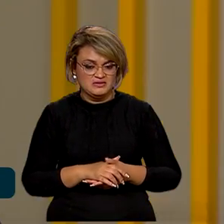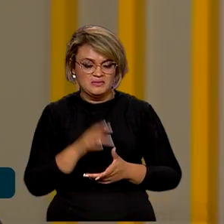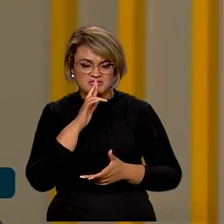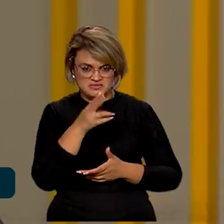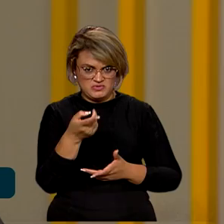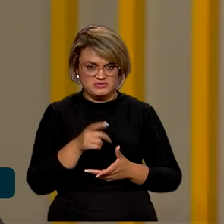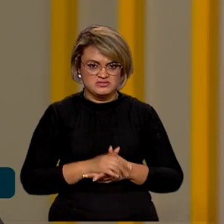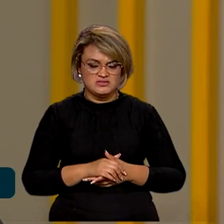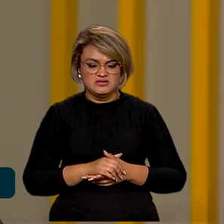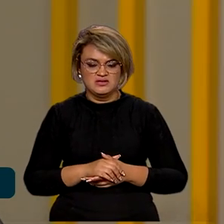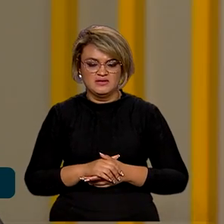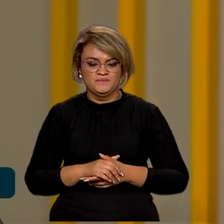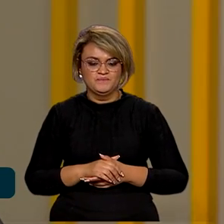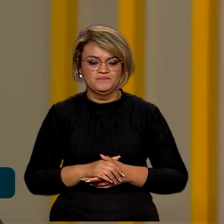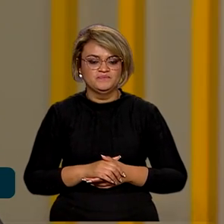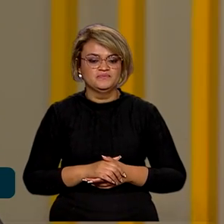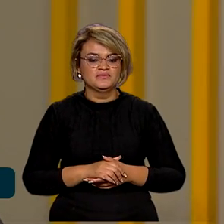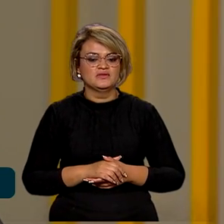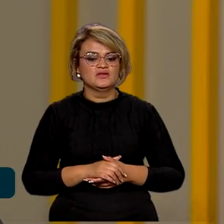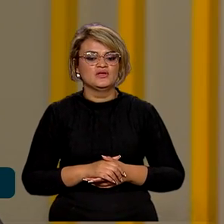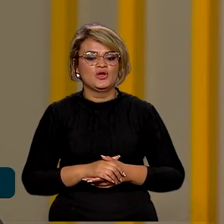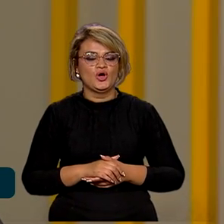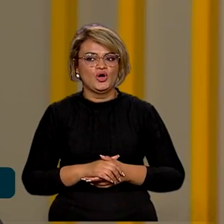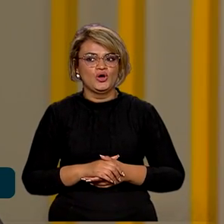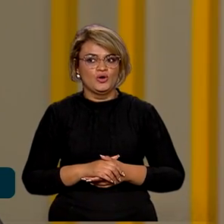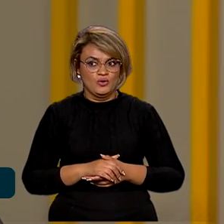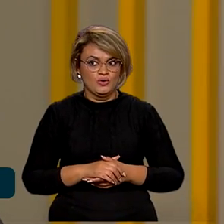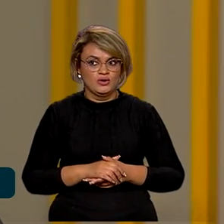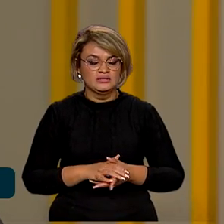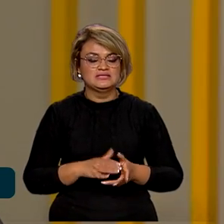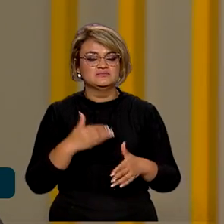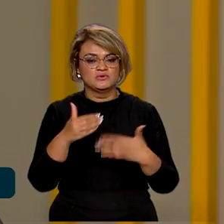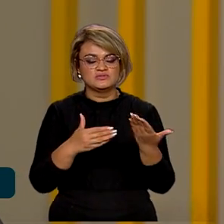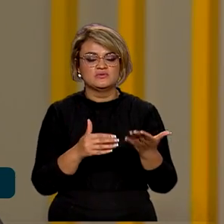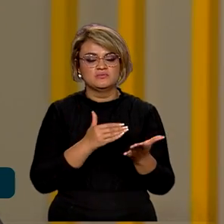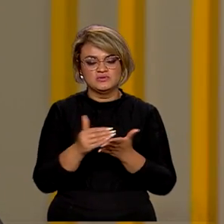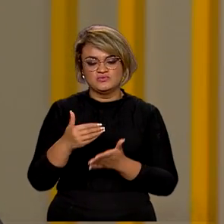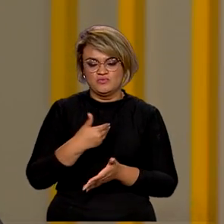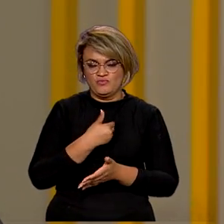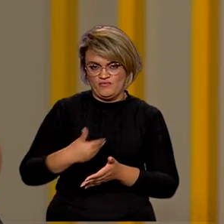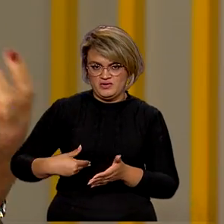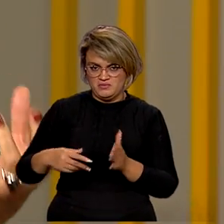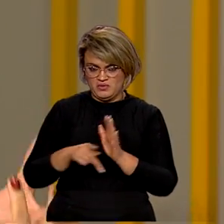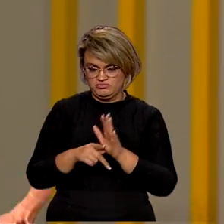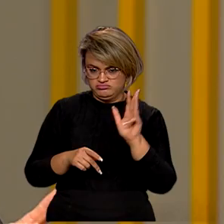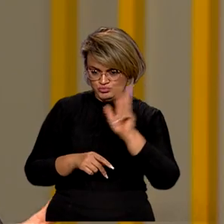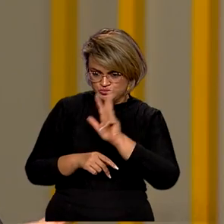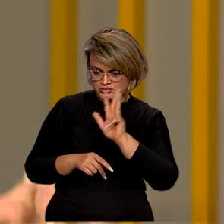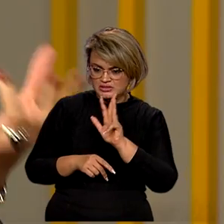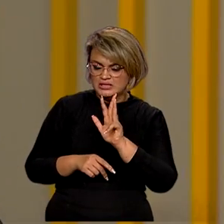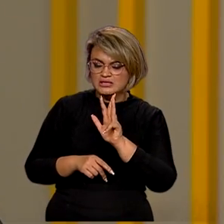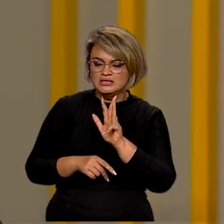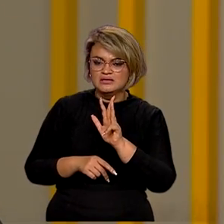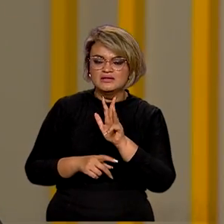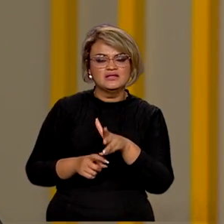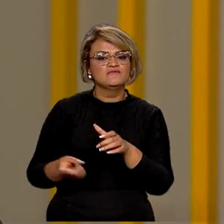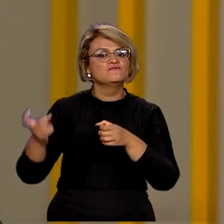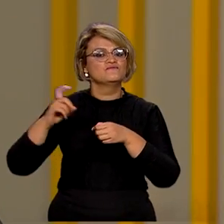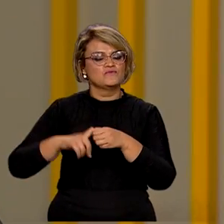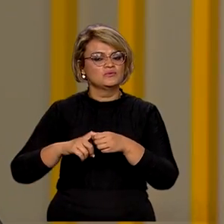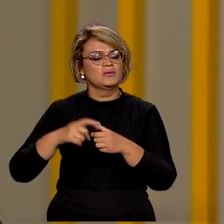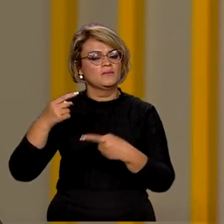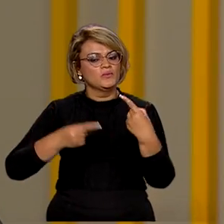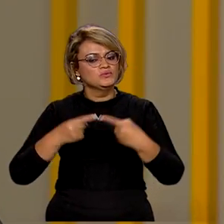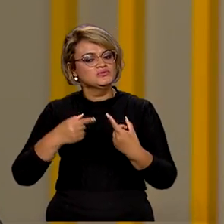respostas? Olha, a gente dá para dizer, inclusive, que no processo, né, desde o início do governo do presidente Lula, onde ele retomou as